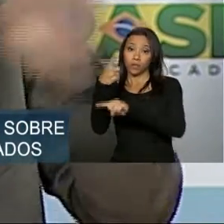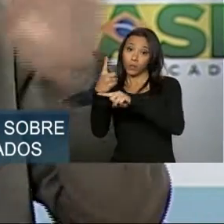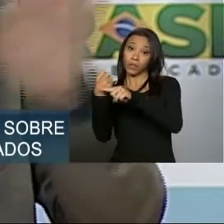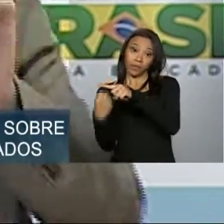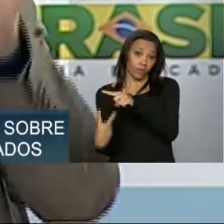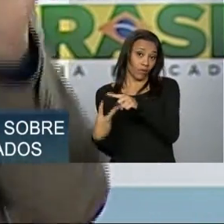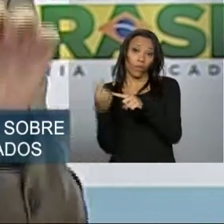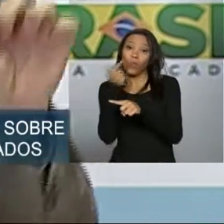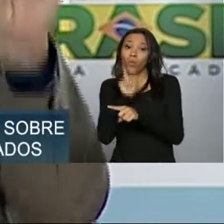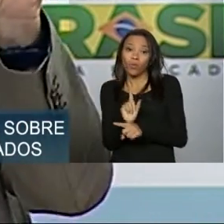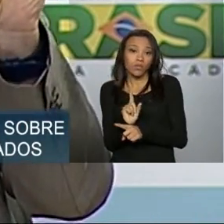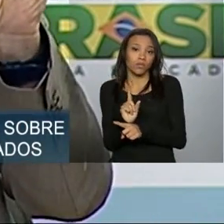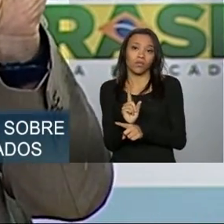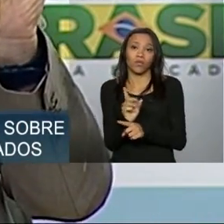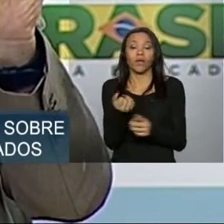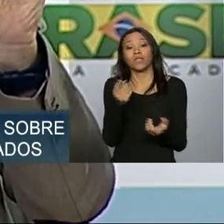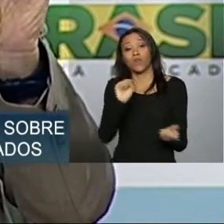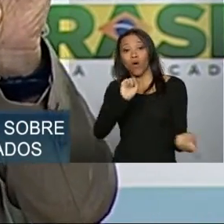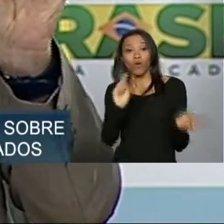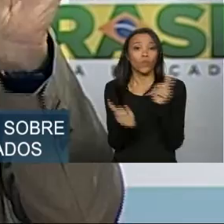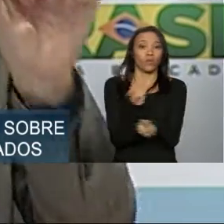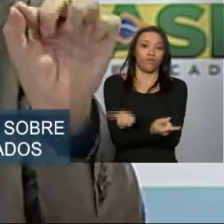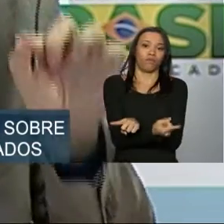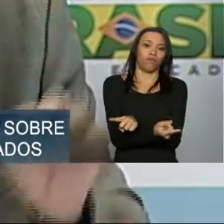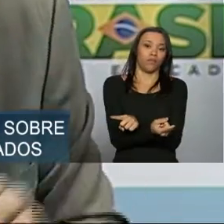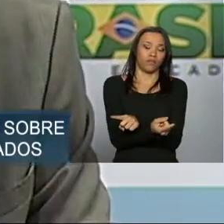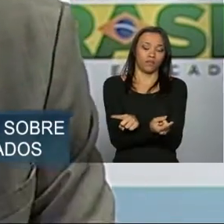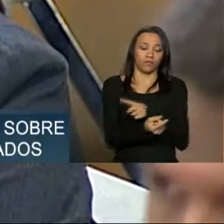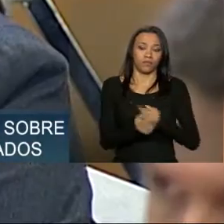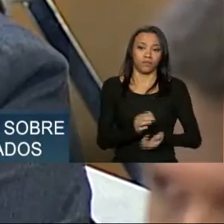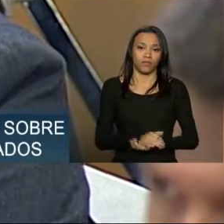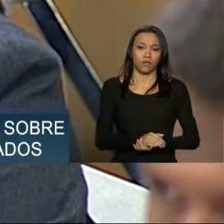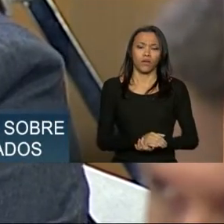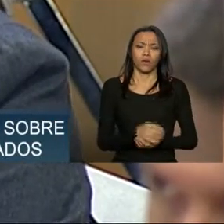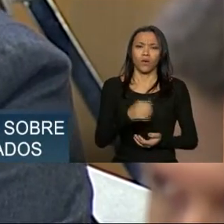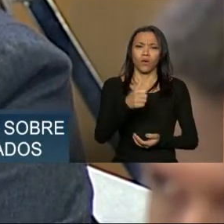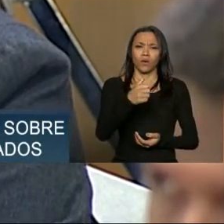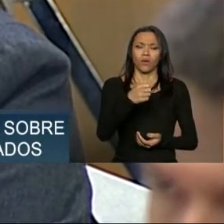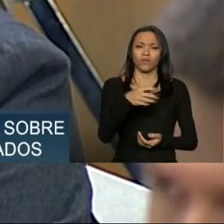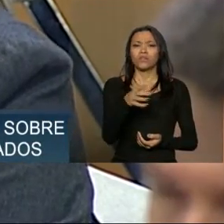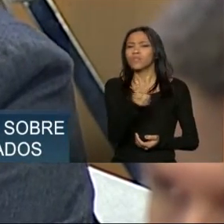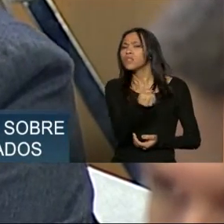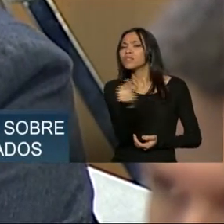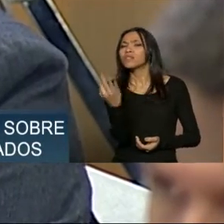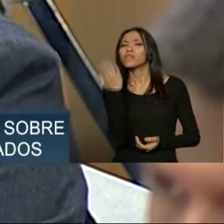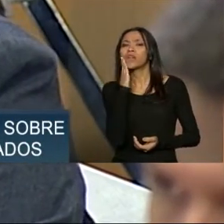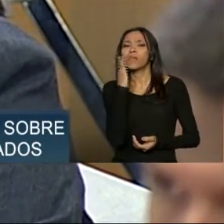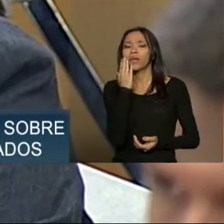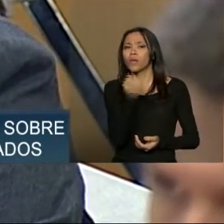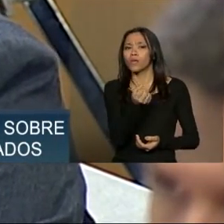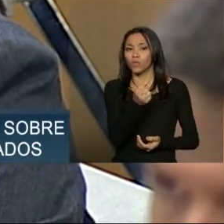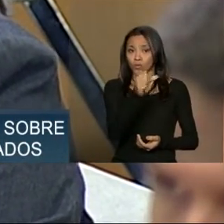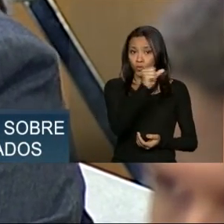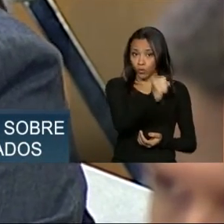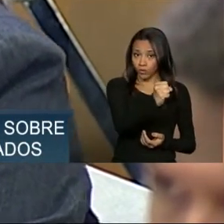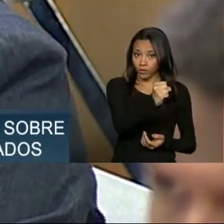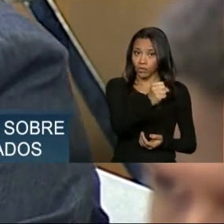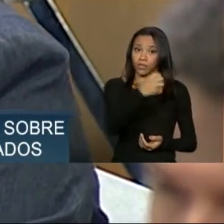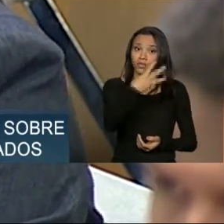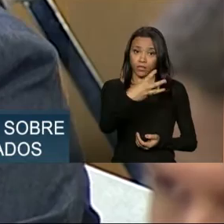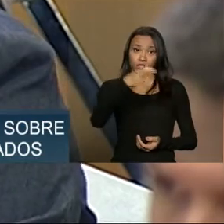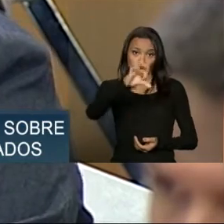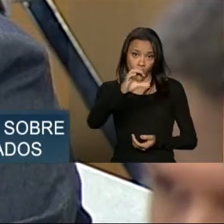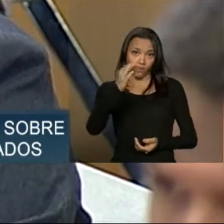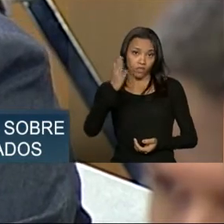Se é só percentual, é só fazer o inverso. Agora, no número... Dos 839, vocês já têm quantos não atingiram? Dos 839, vocês já